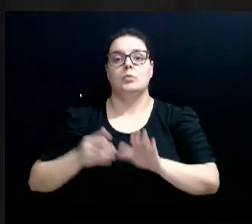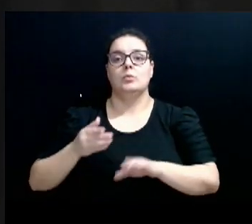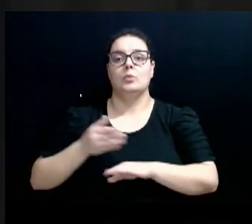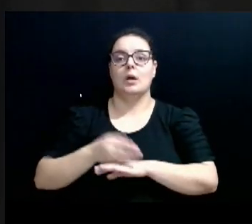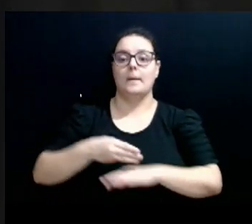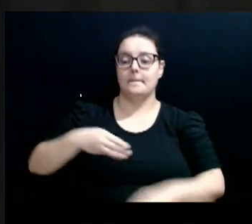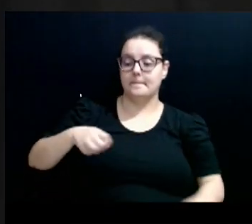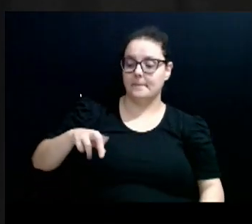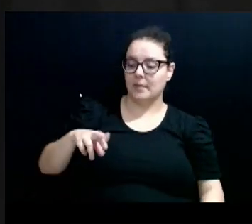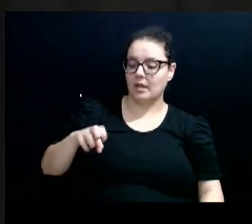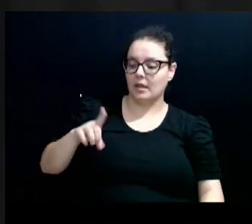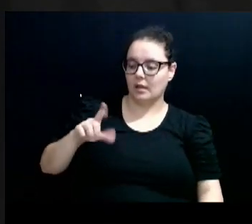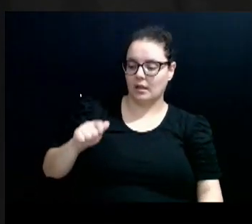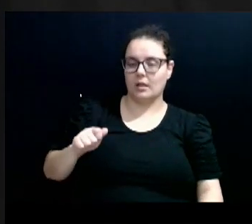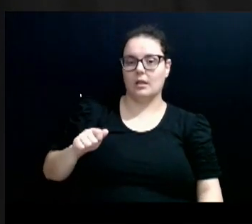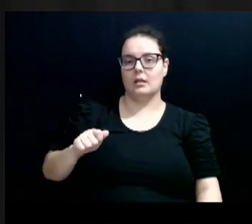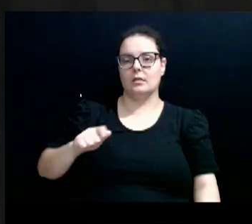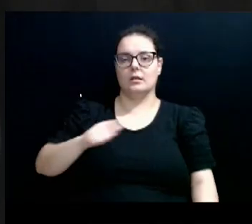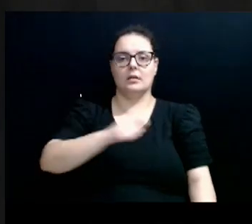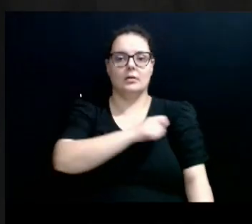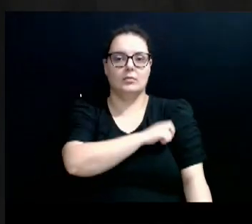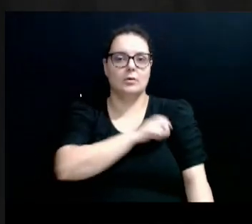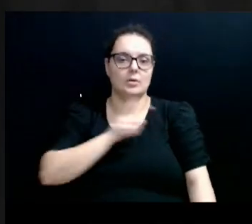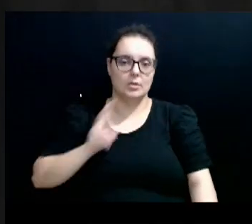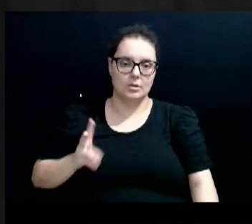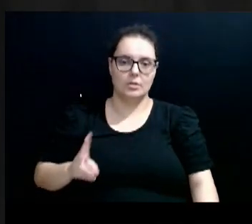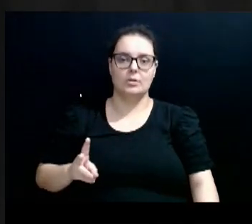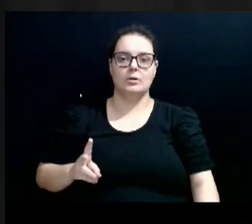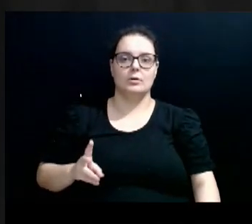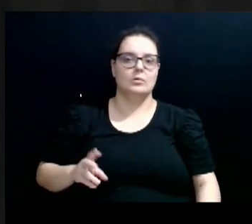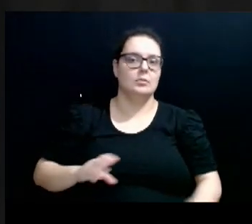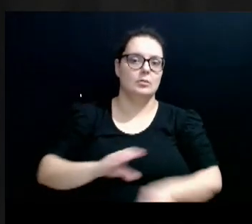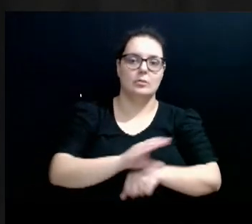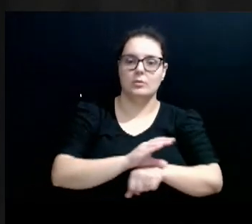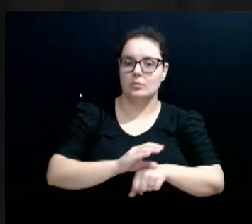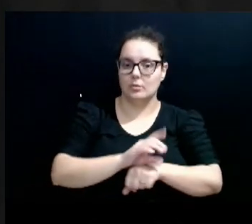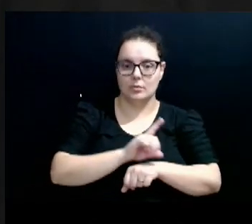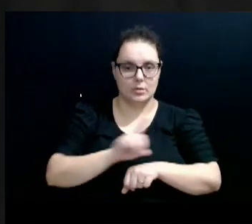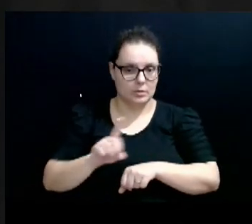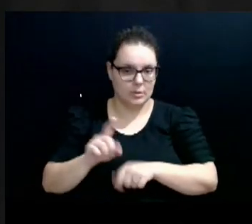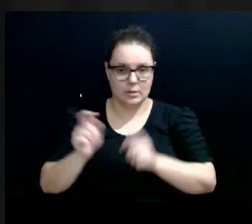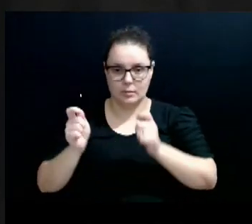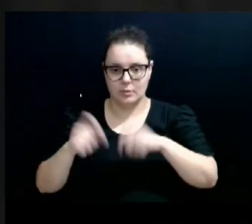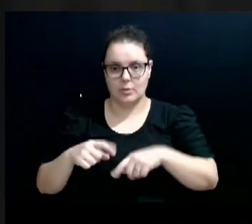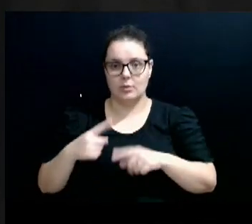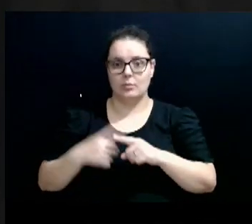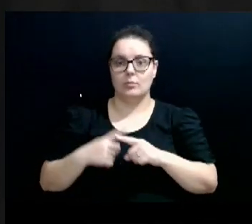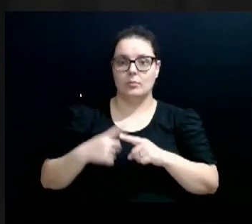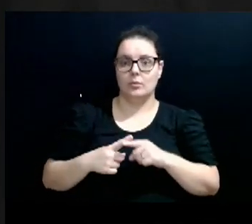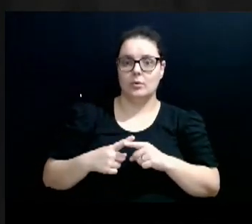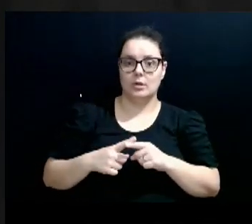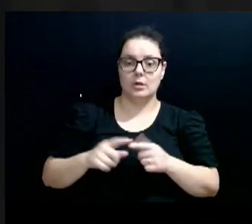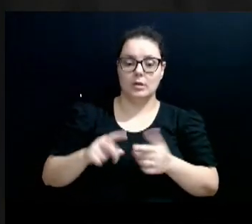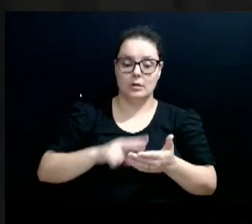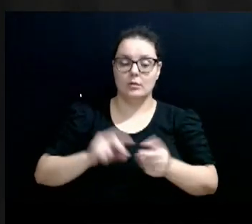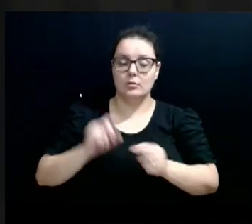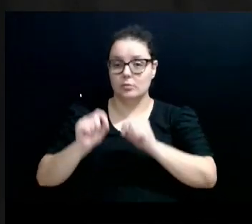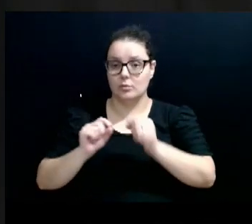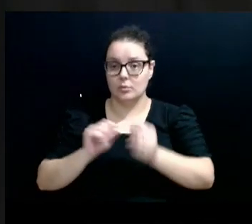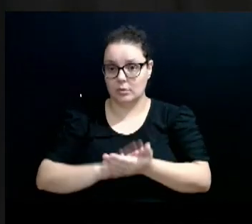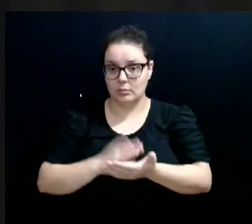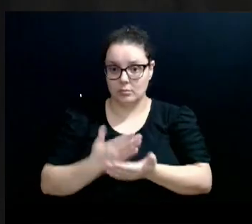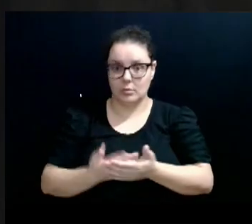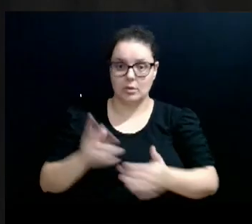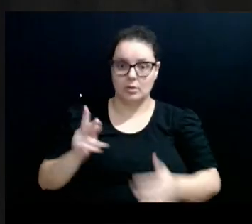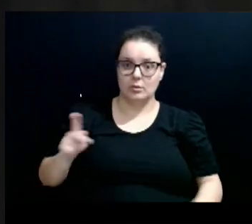E sempre, constitucionalmente, isso não era possível, porque a leitura é o seguinte: o professor, se é pouco, se é muito, essa